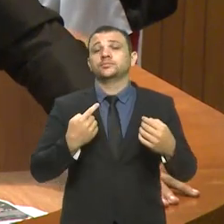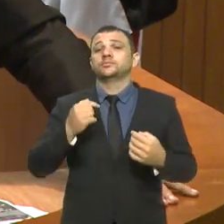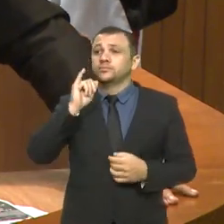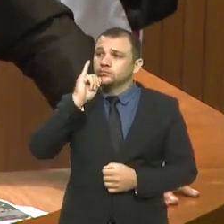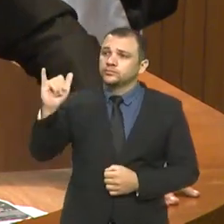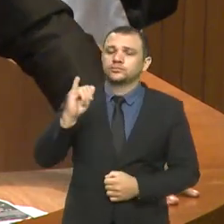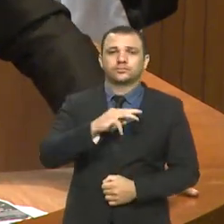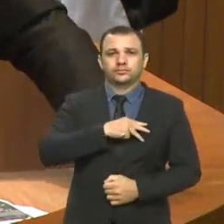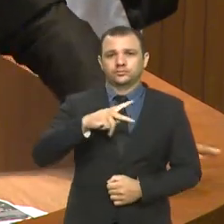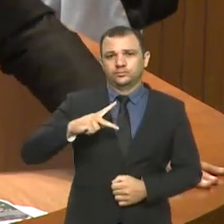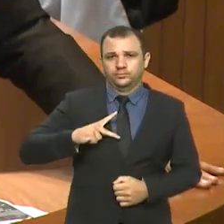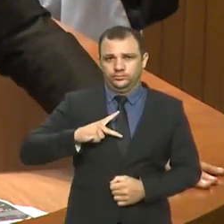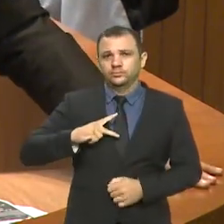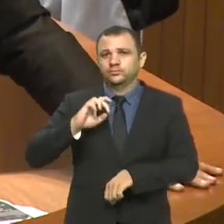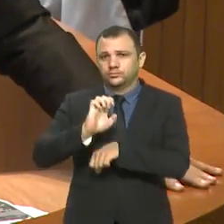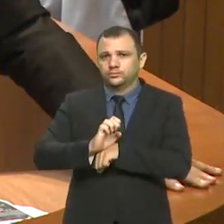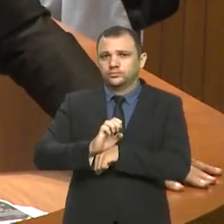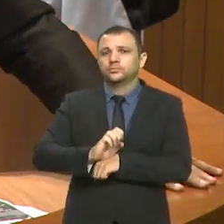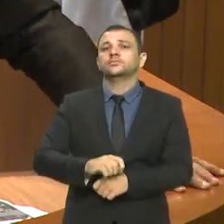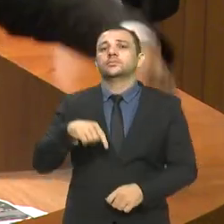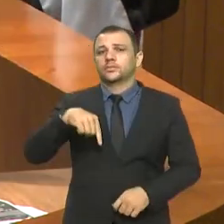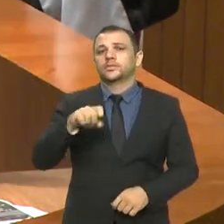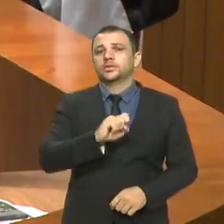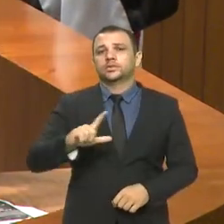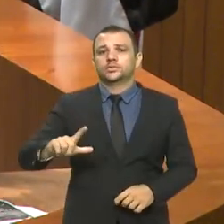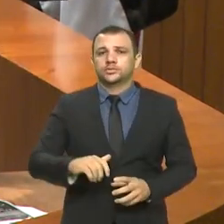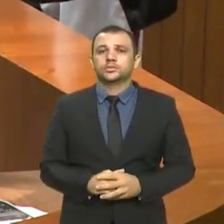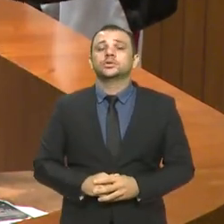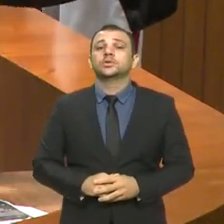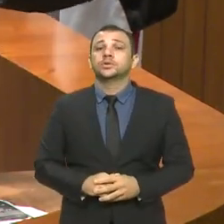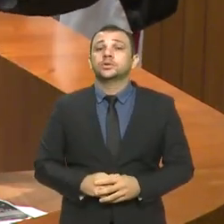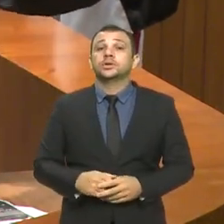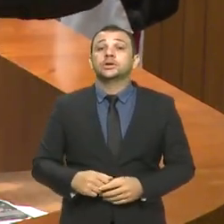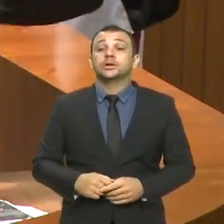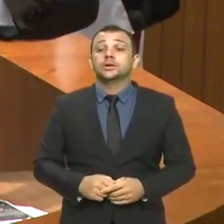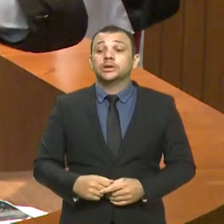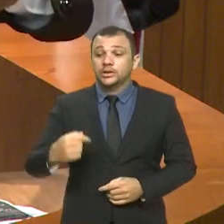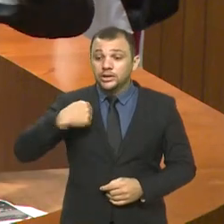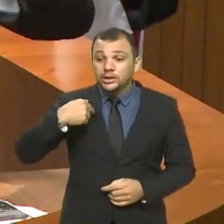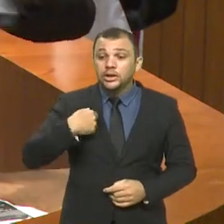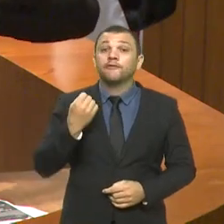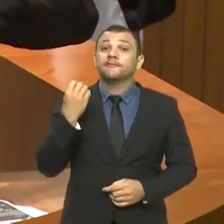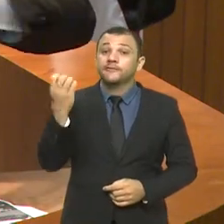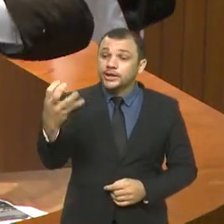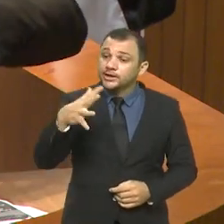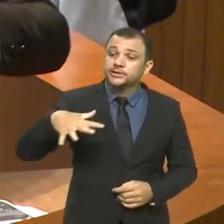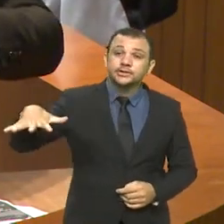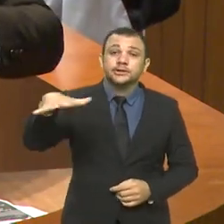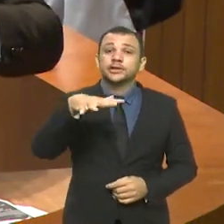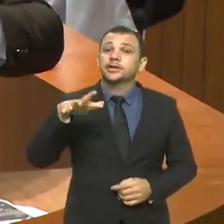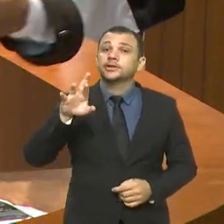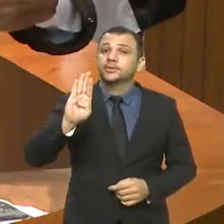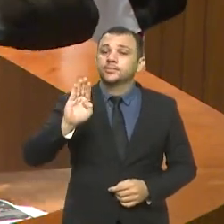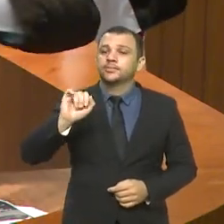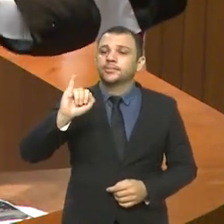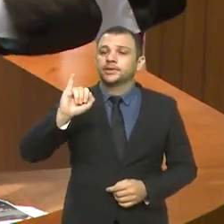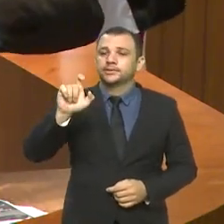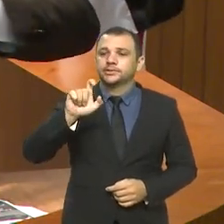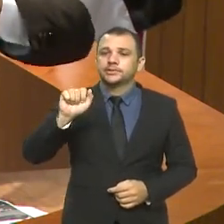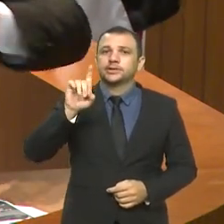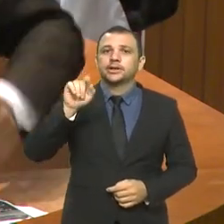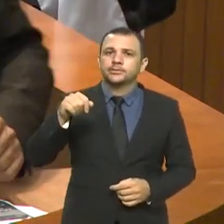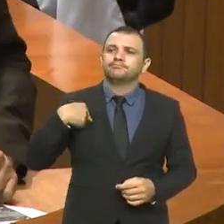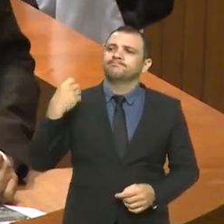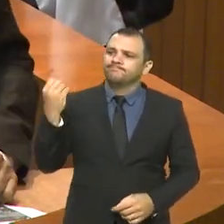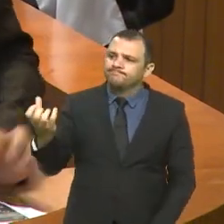Estadual em São Luís. E eu percorri a Baixada. Eu percorri. Eu fui